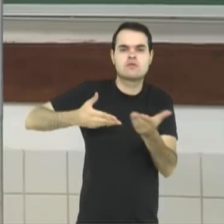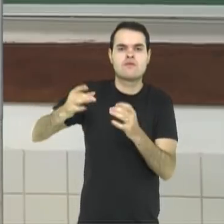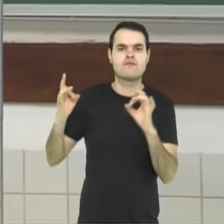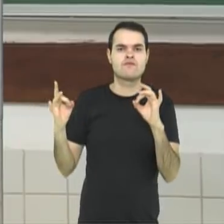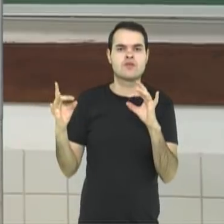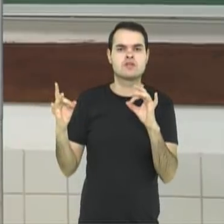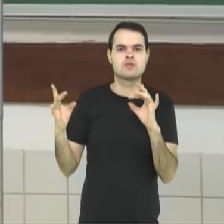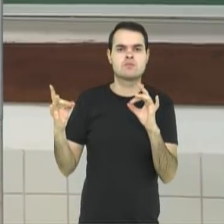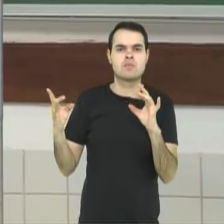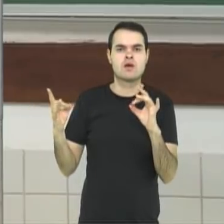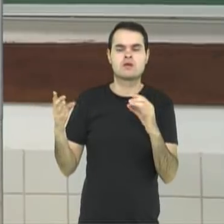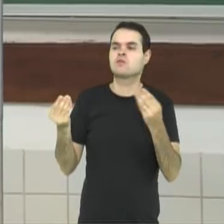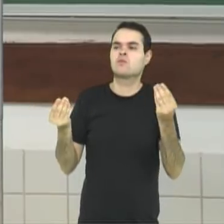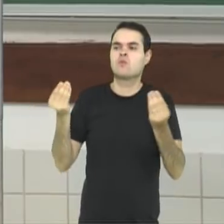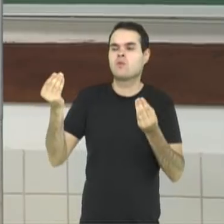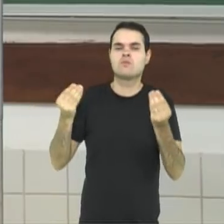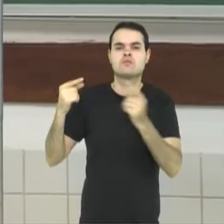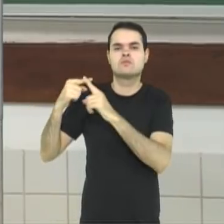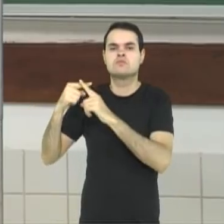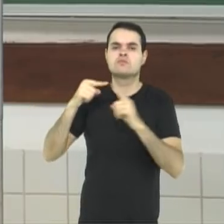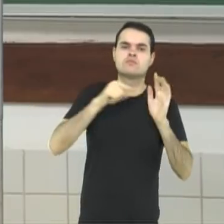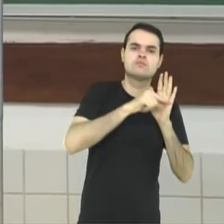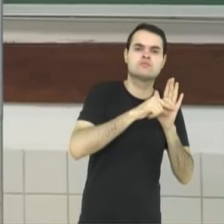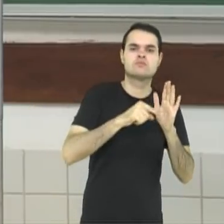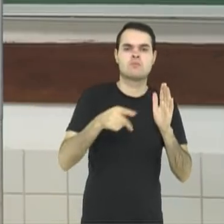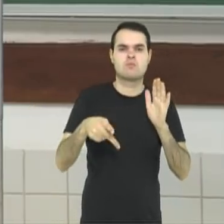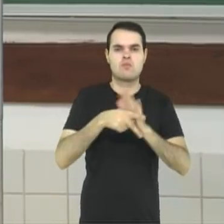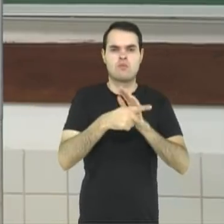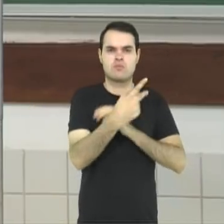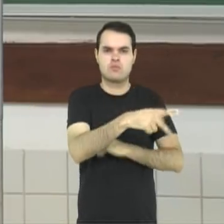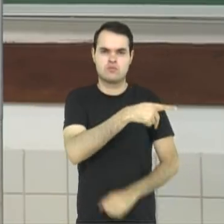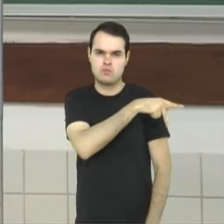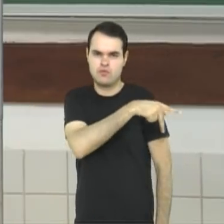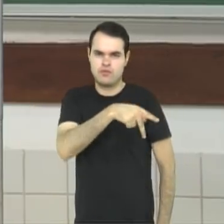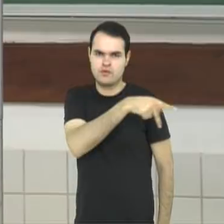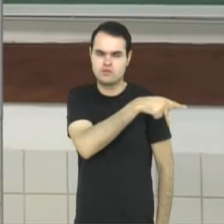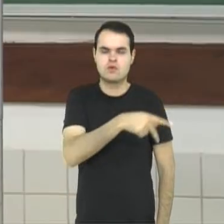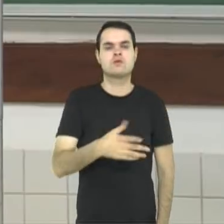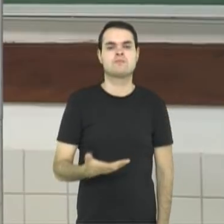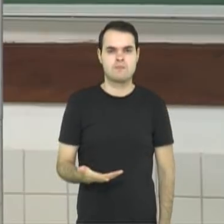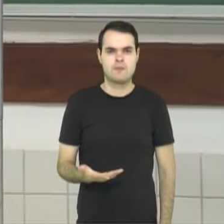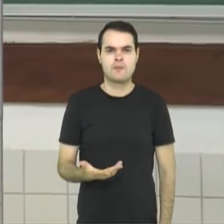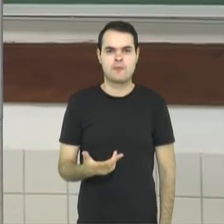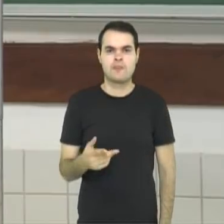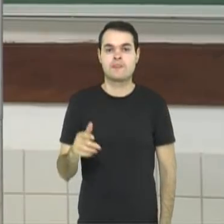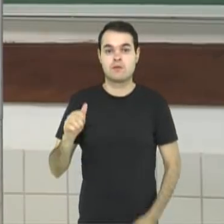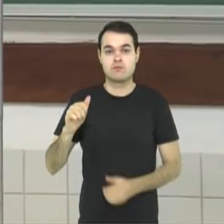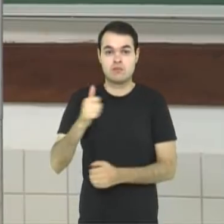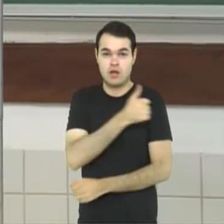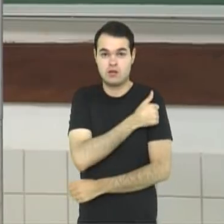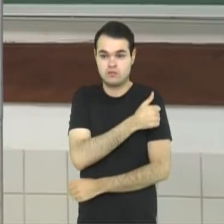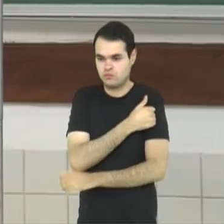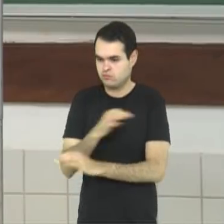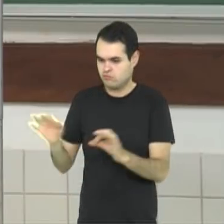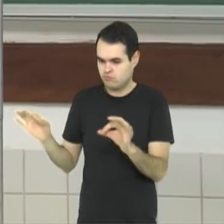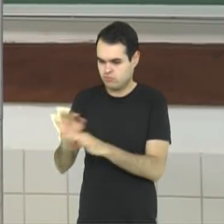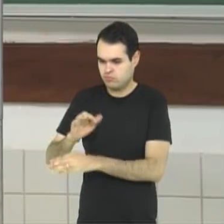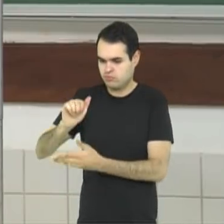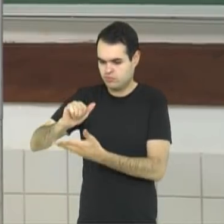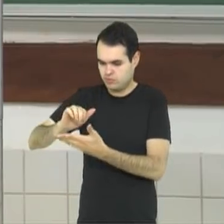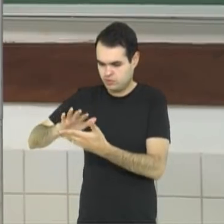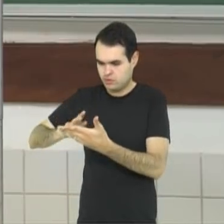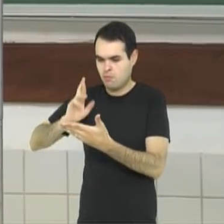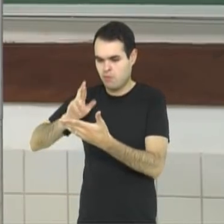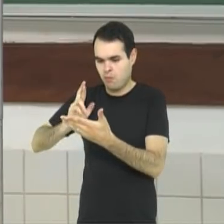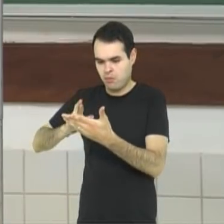feedbacks realizados pelos professores. Né? Então, o professor, cada vez que o aluno conclui uma atividade, que ele responde a um